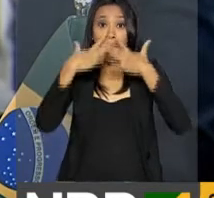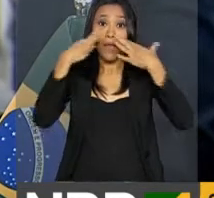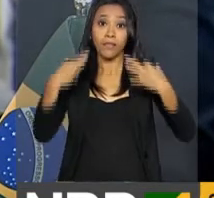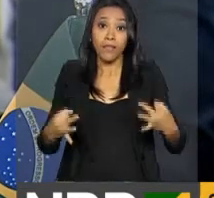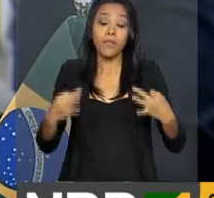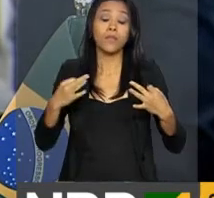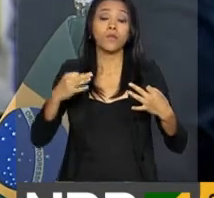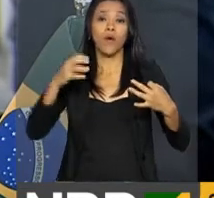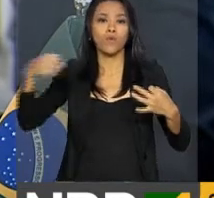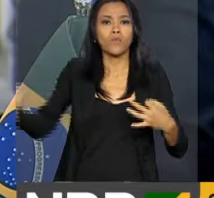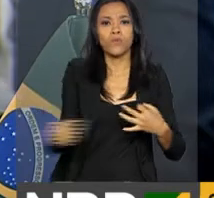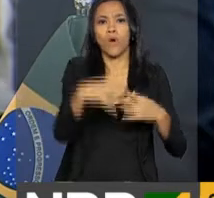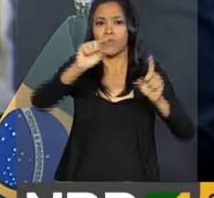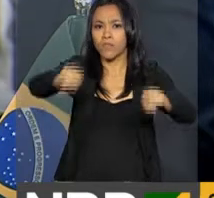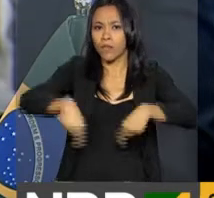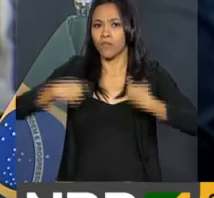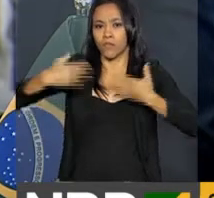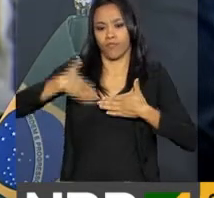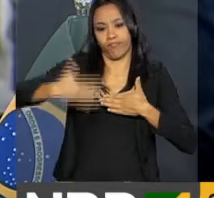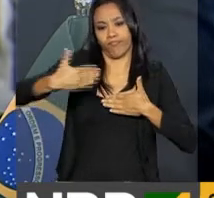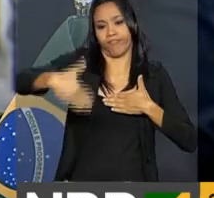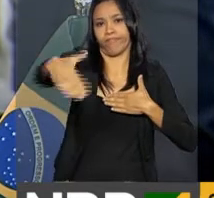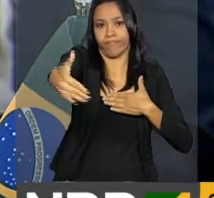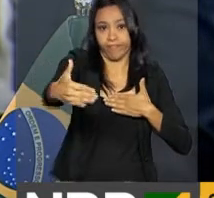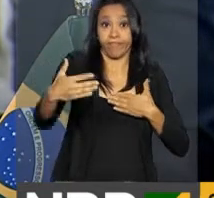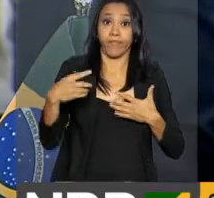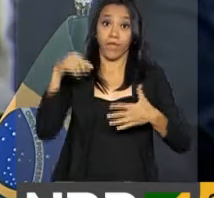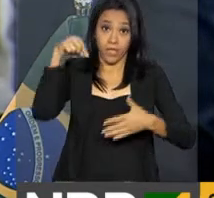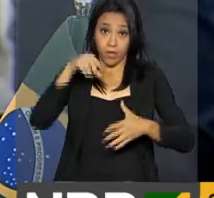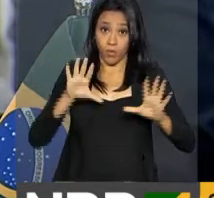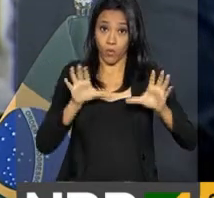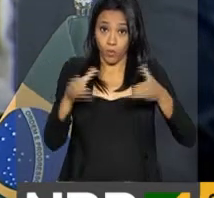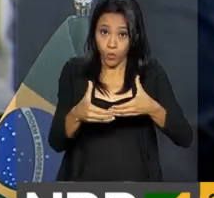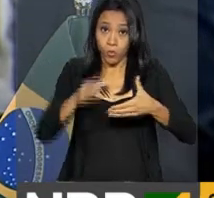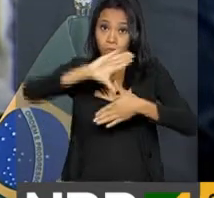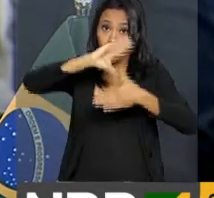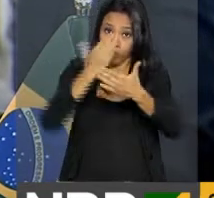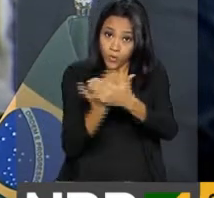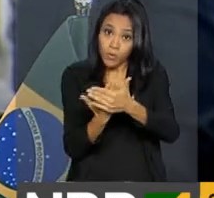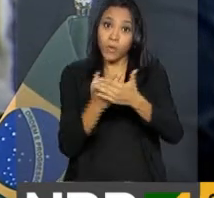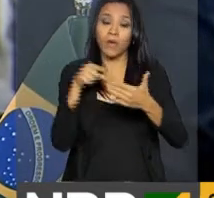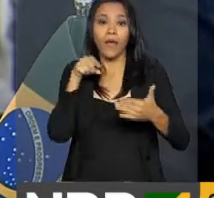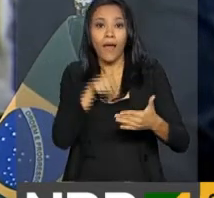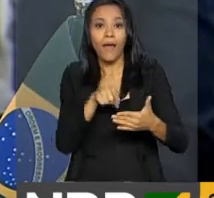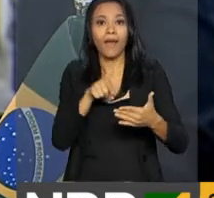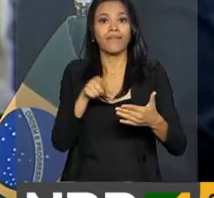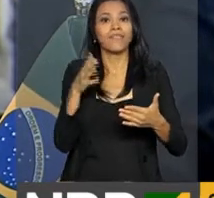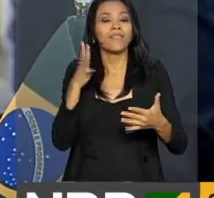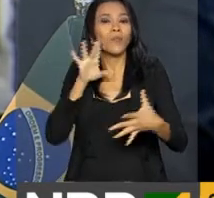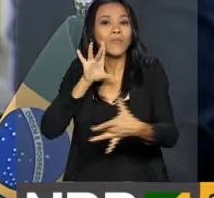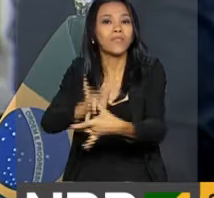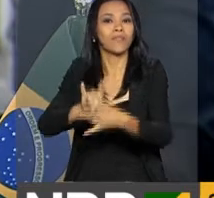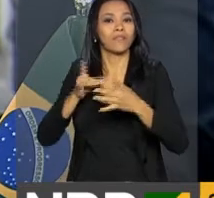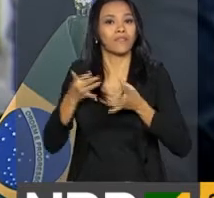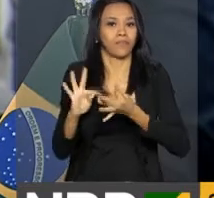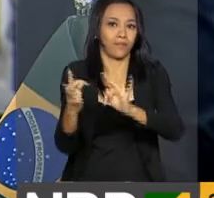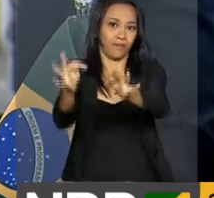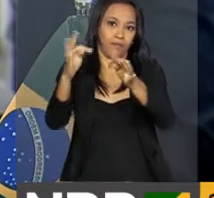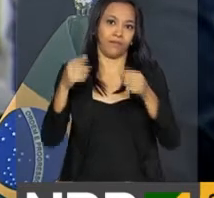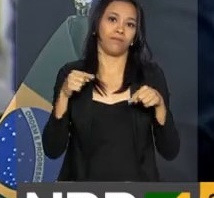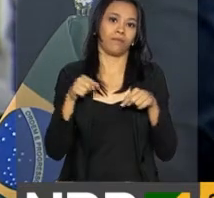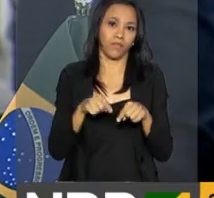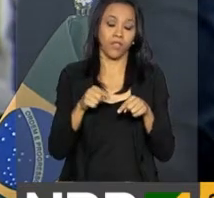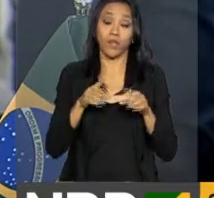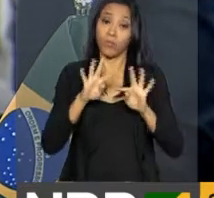tempo. Há que colocar o Mercosul na vanguarda da agenda digital. E, para isso,